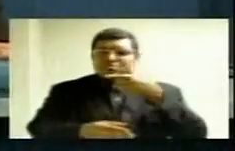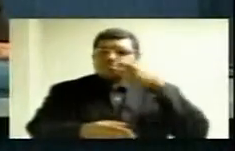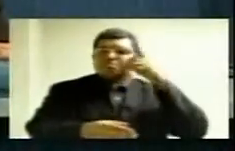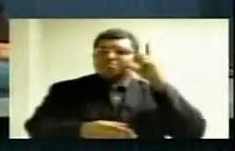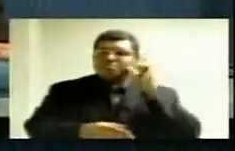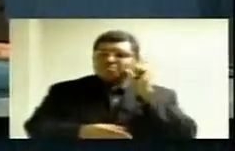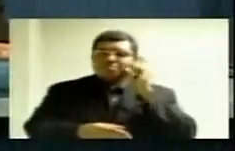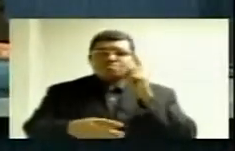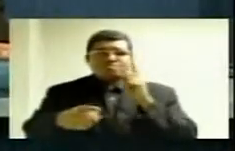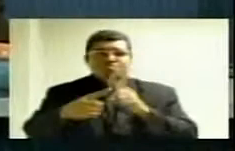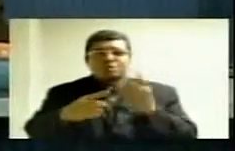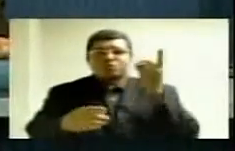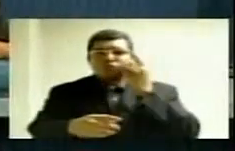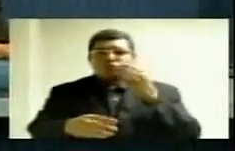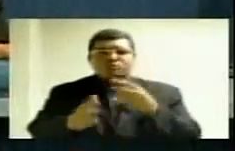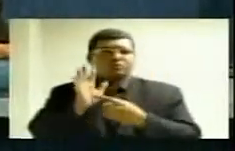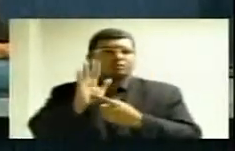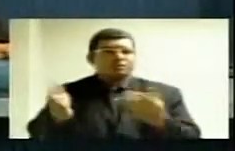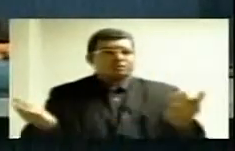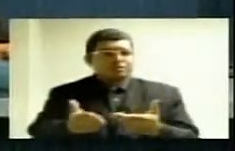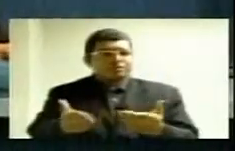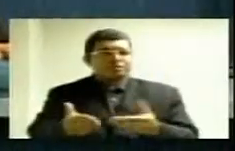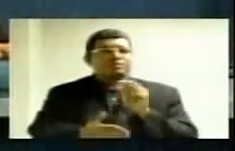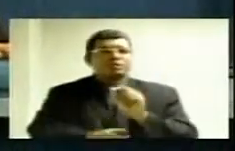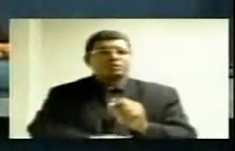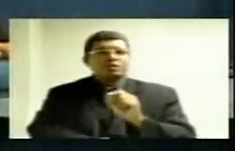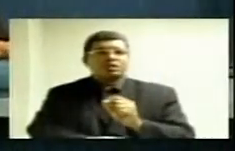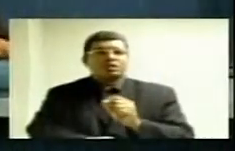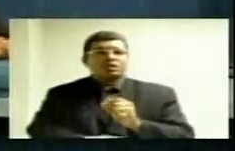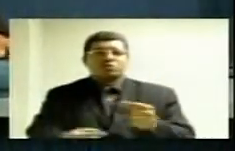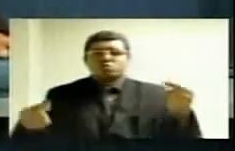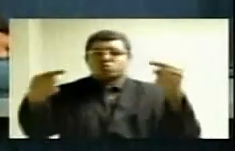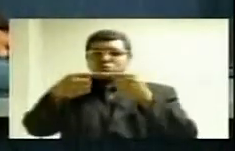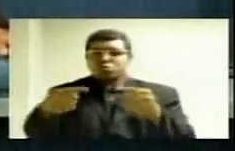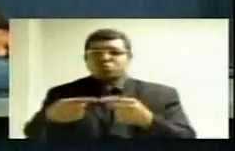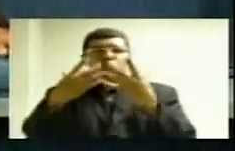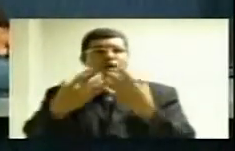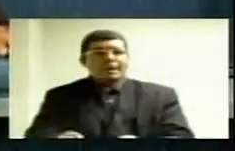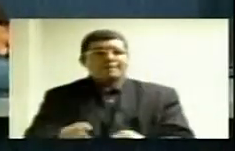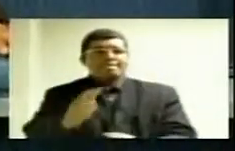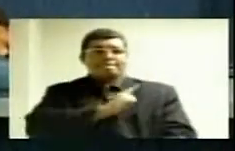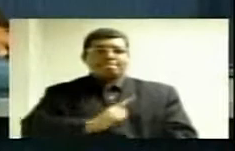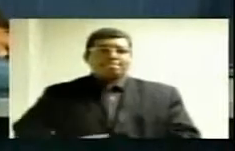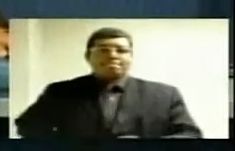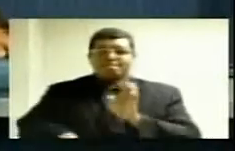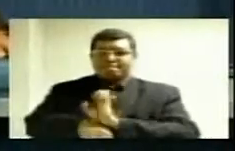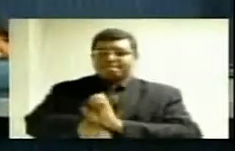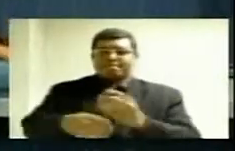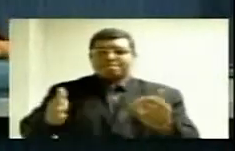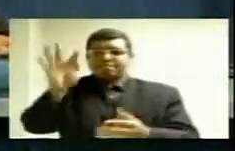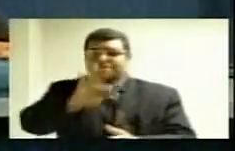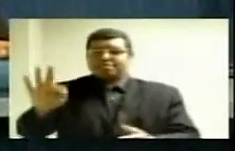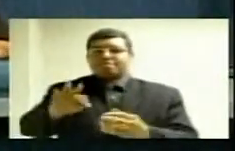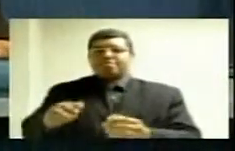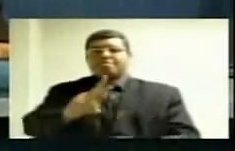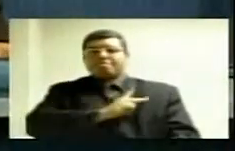ontem o descompromisso com o acordo firmado pelo governo federal. O